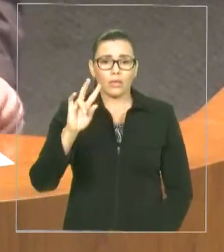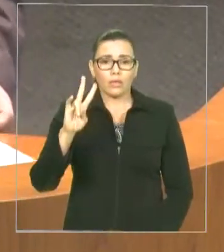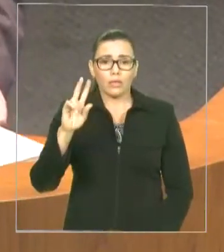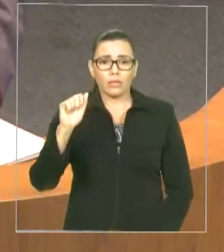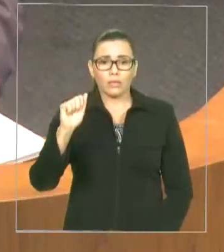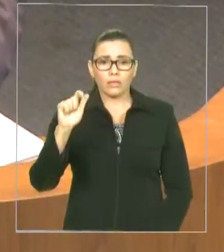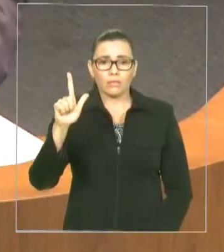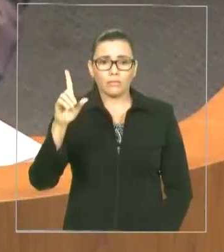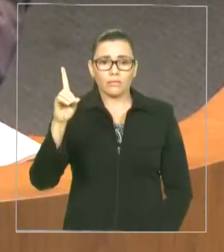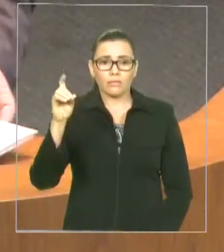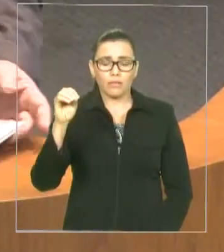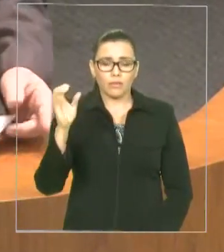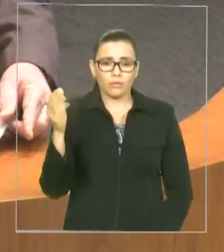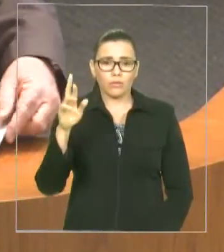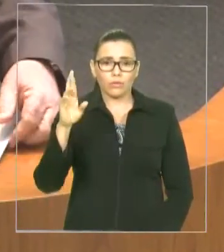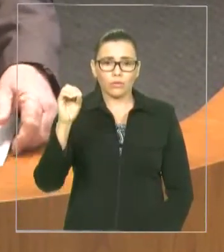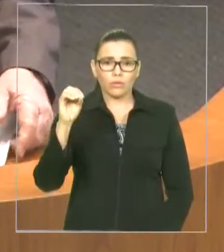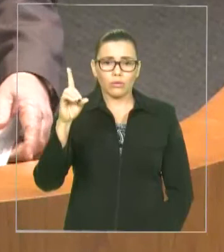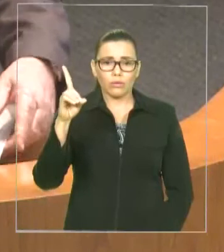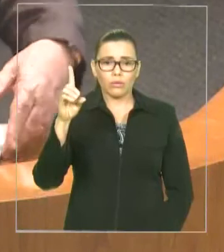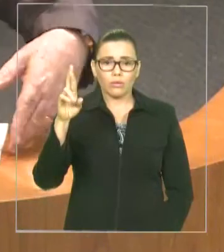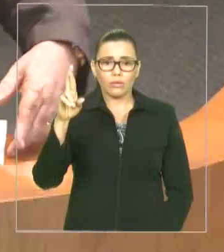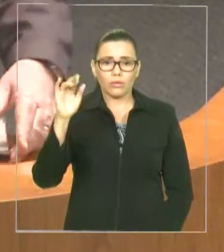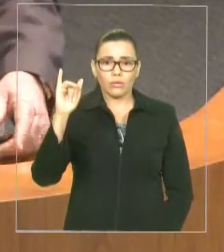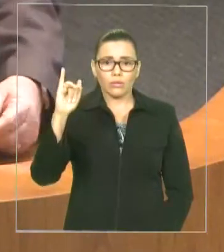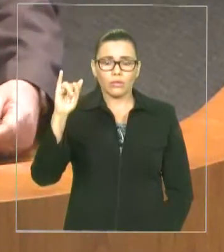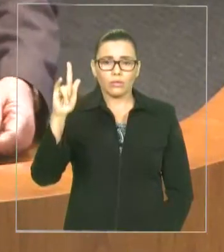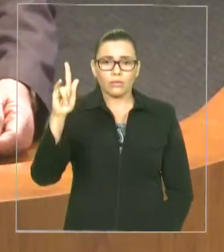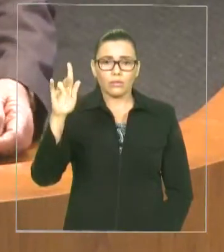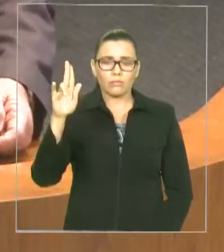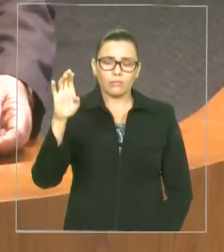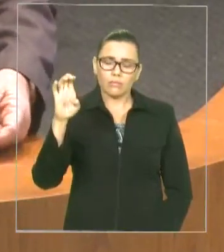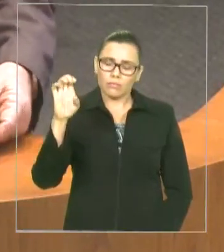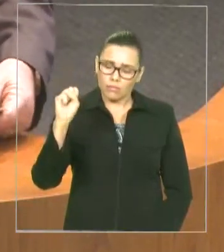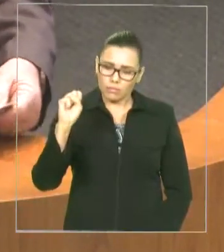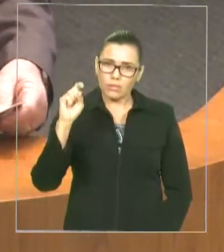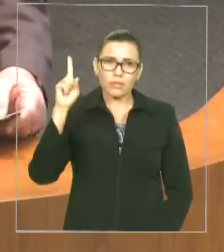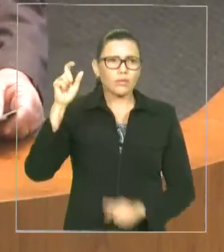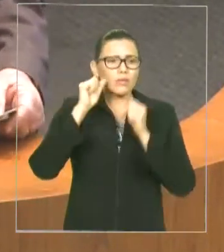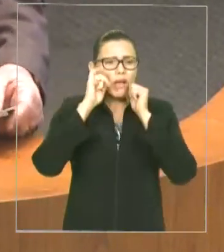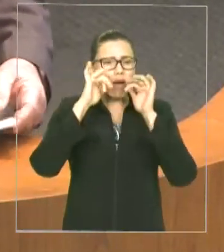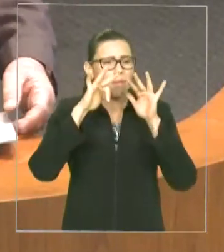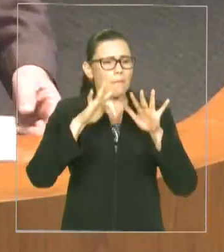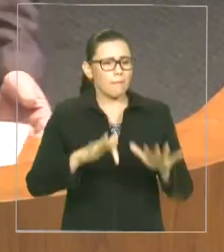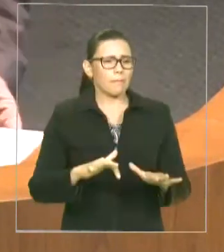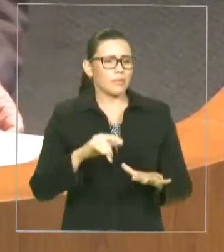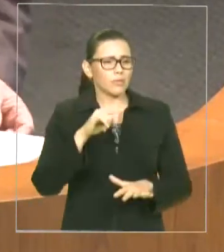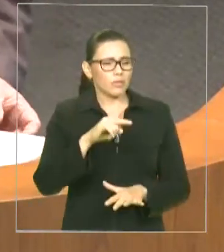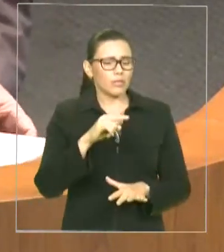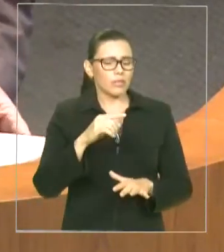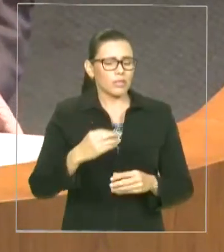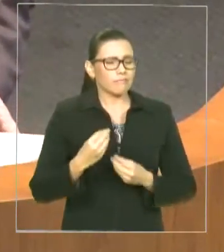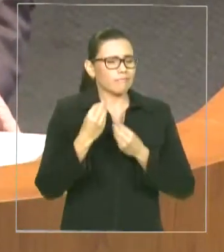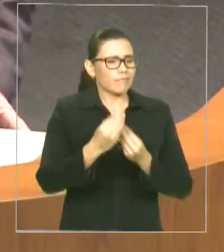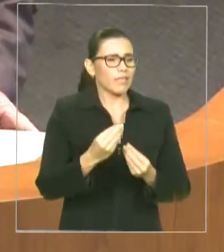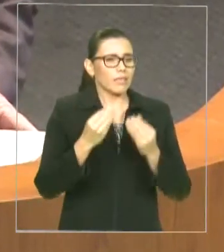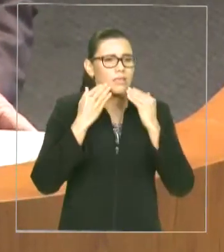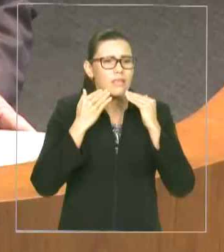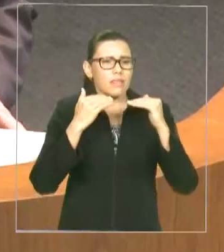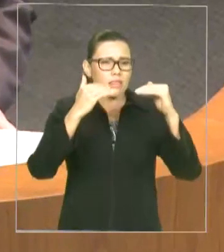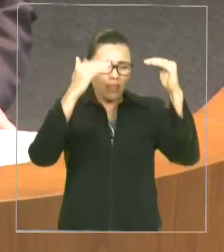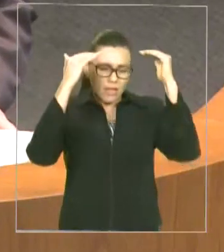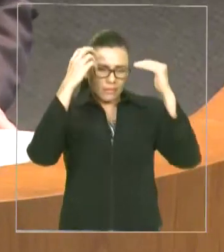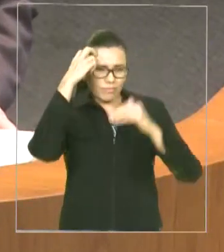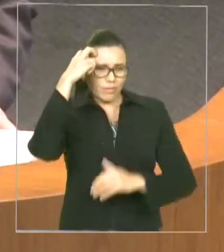ele inspiração, força e saúde para prosseguir nesse belíssimo trabalho que vem desempenhando